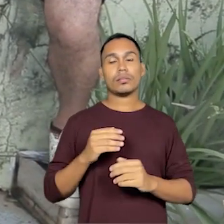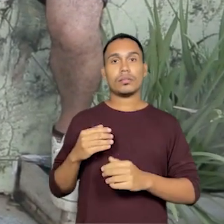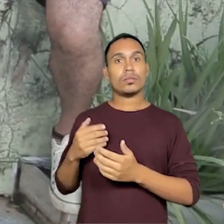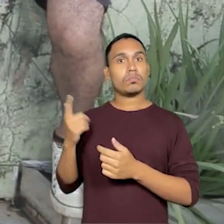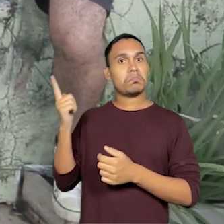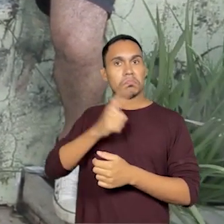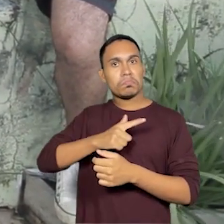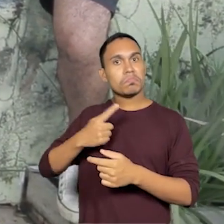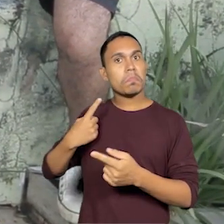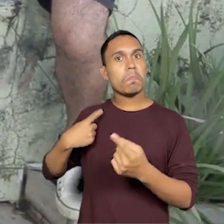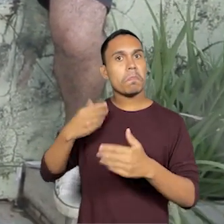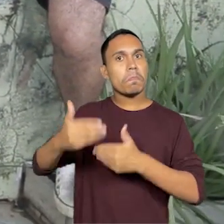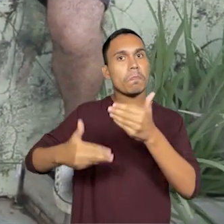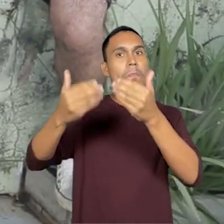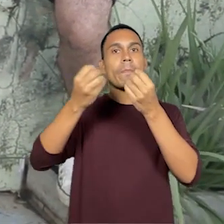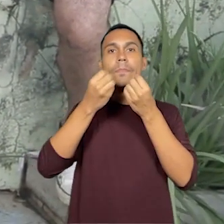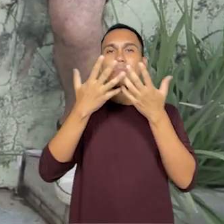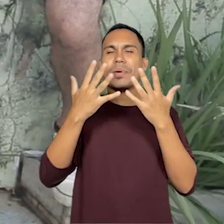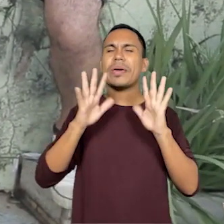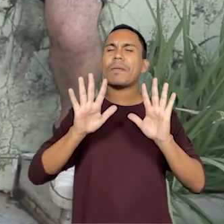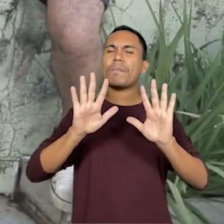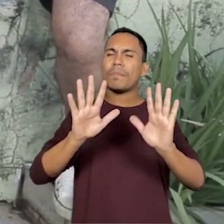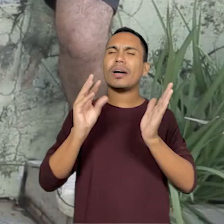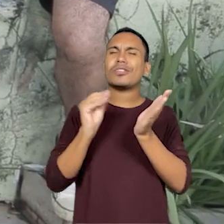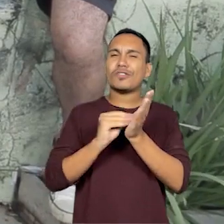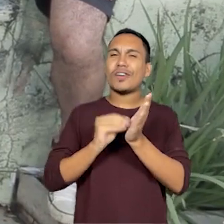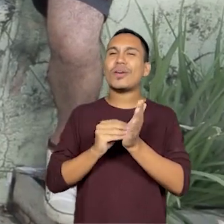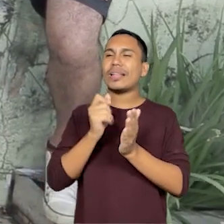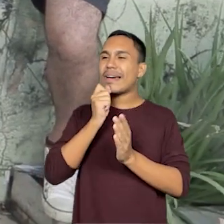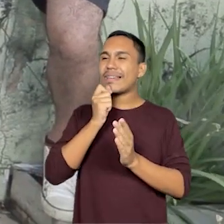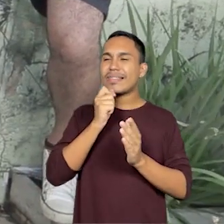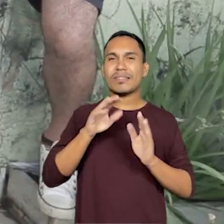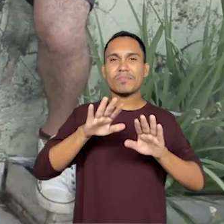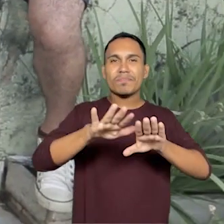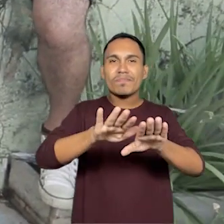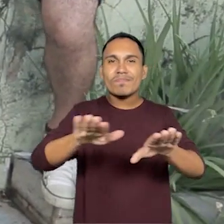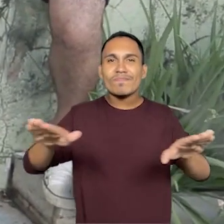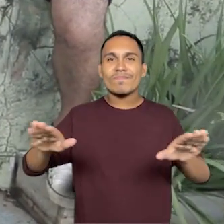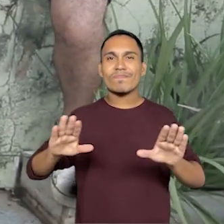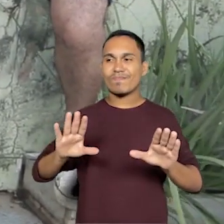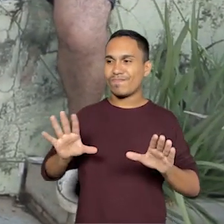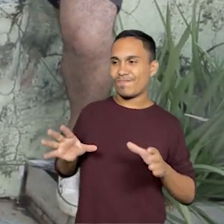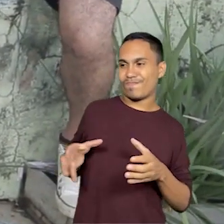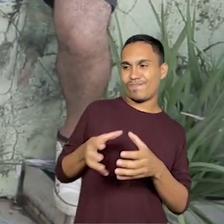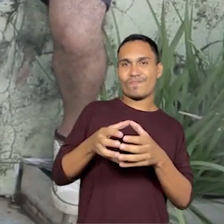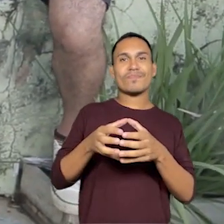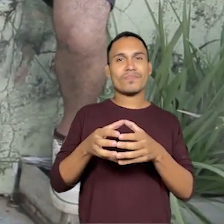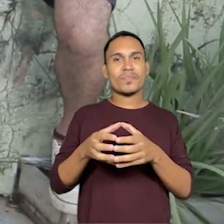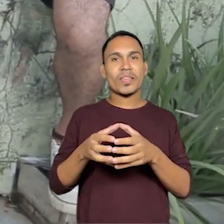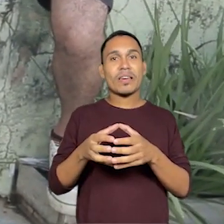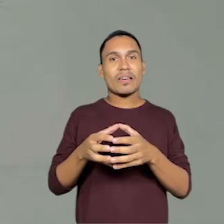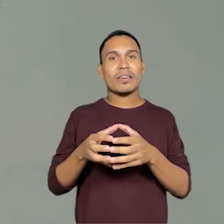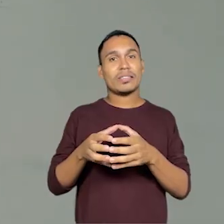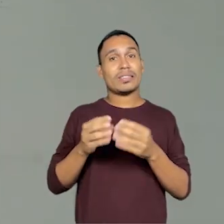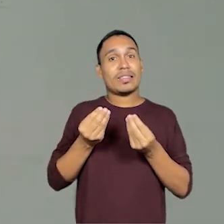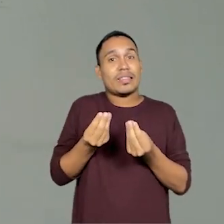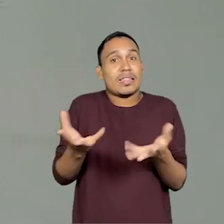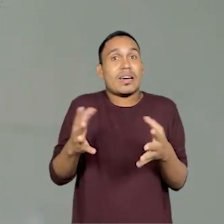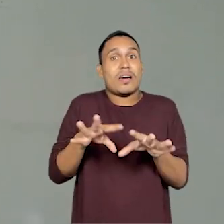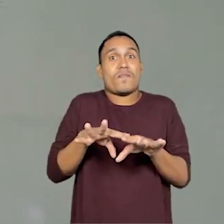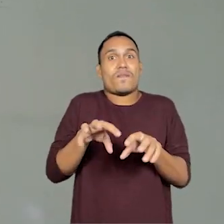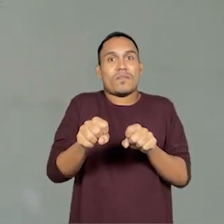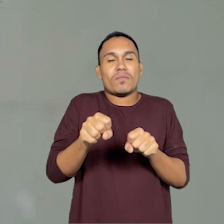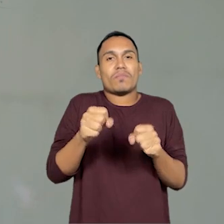eu acho que talvez esse passo ainda está mal resolvido. Né? Esse passo de quem faz a ponte, né? Que é o da formação de plateia